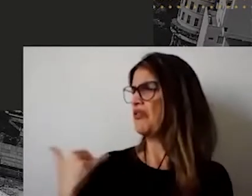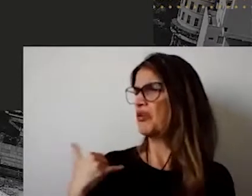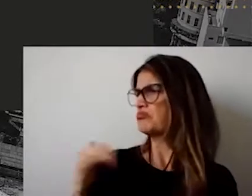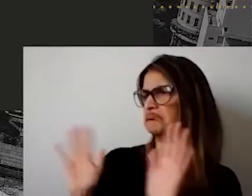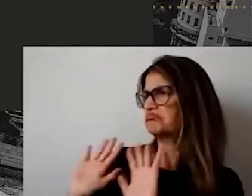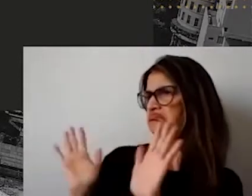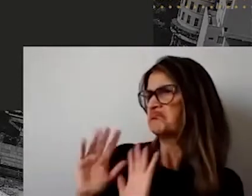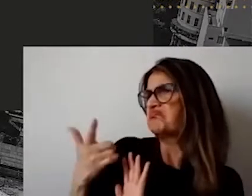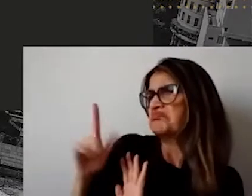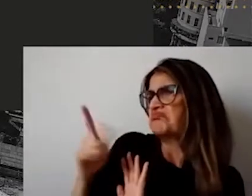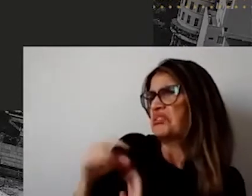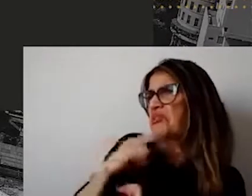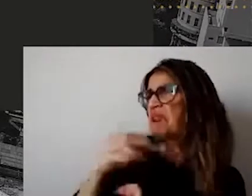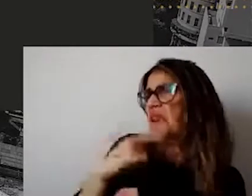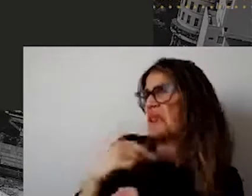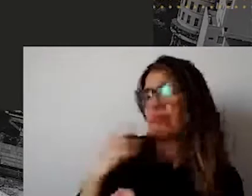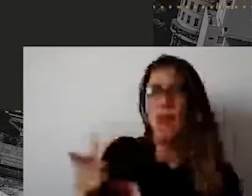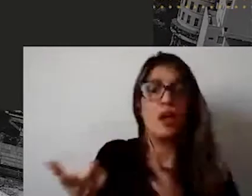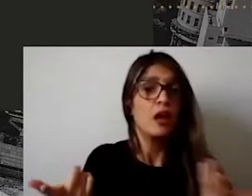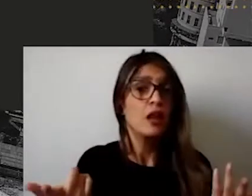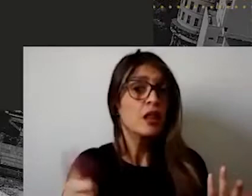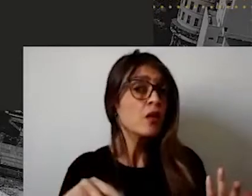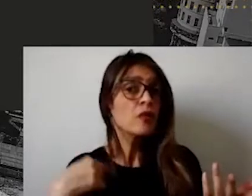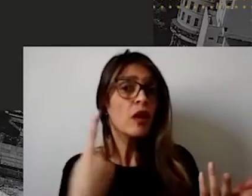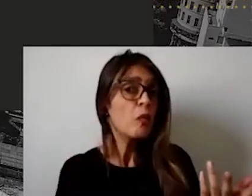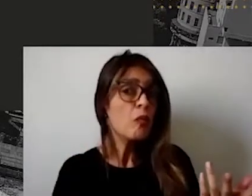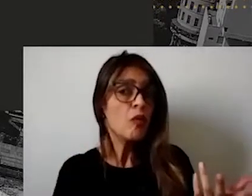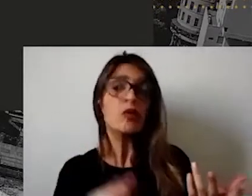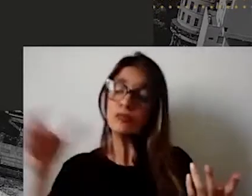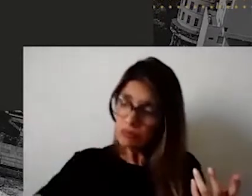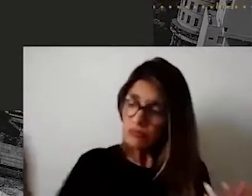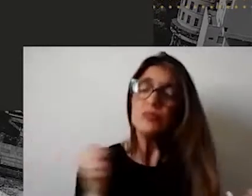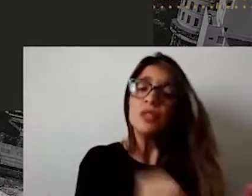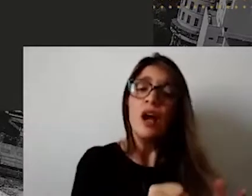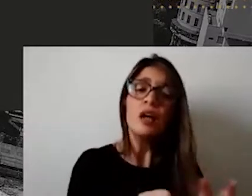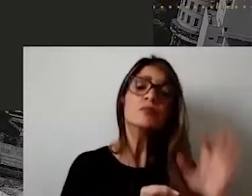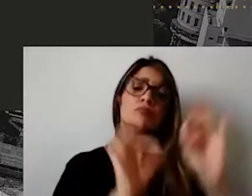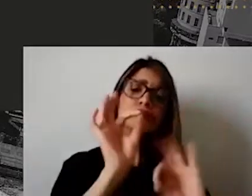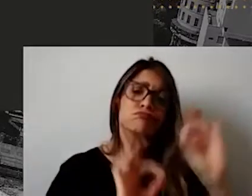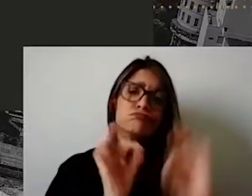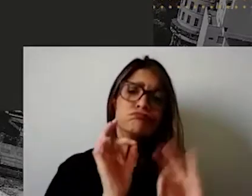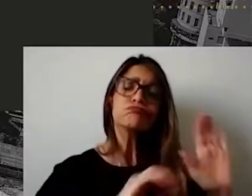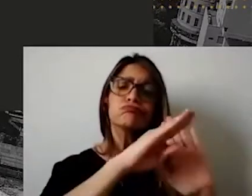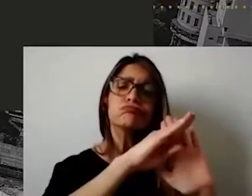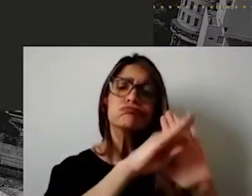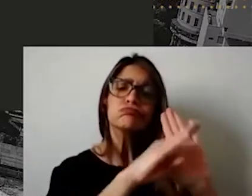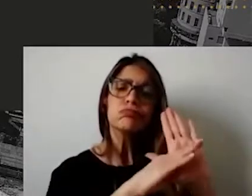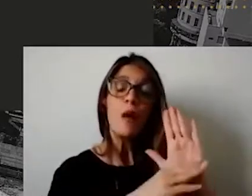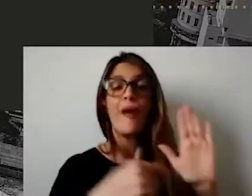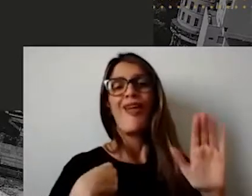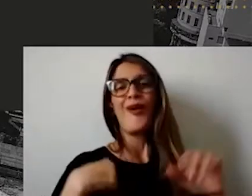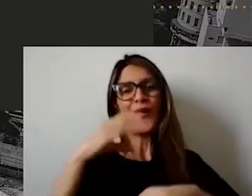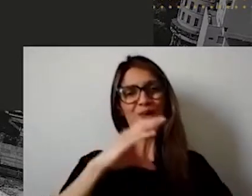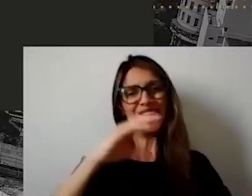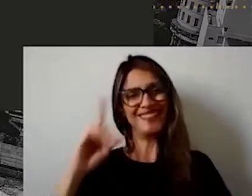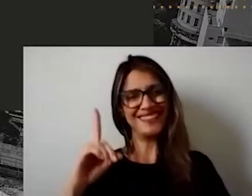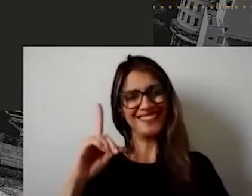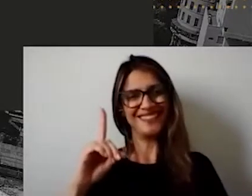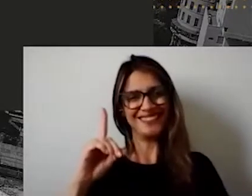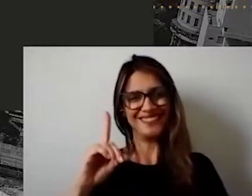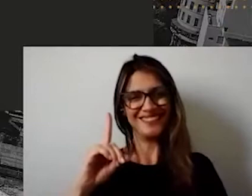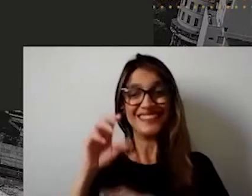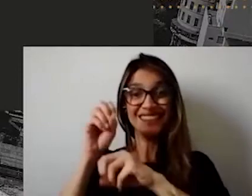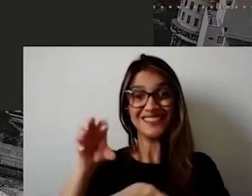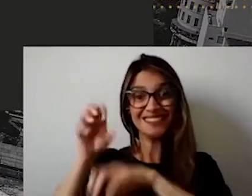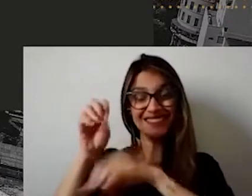tem ninguém fazendo. Falei, então, nomeei esse menino para coordenar o nosso programa. Então, meu primeiro programa foi coordenador de educação ambiental do Rio de